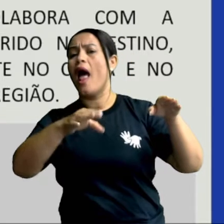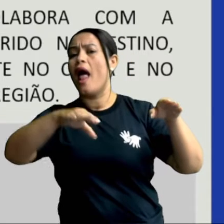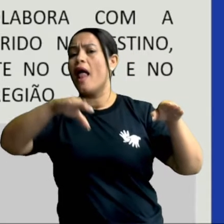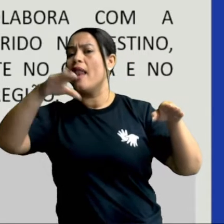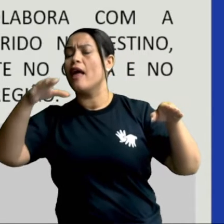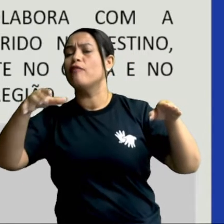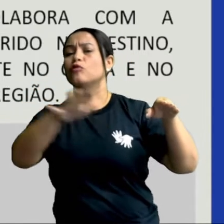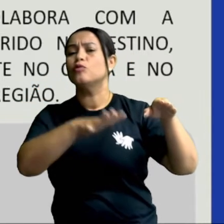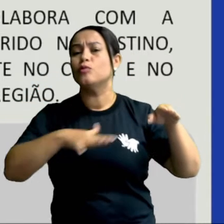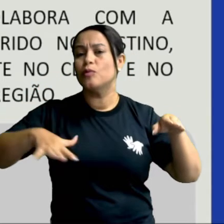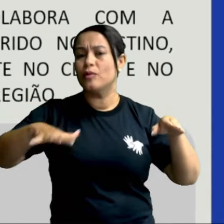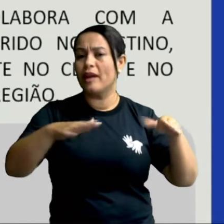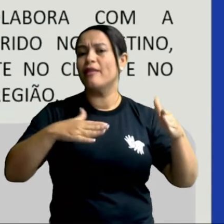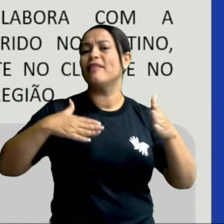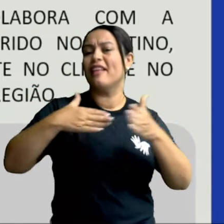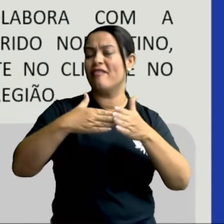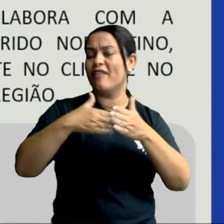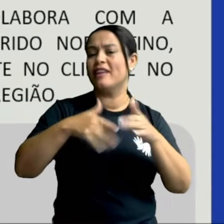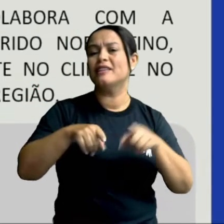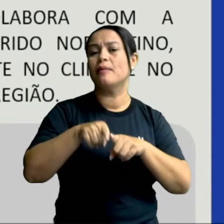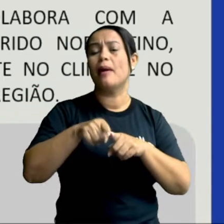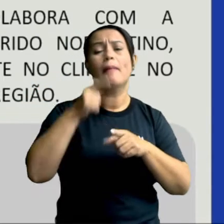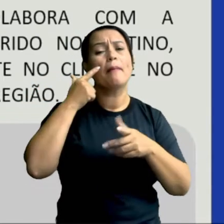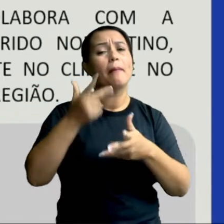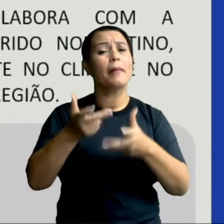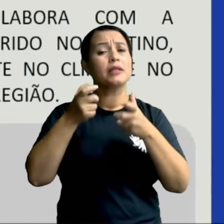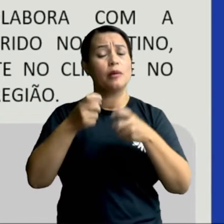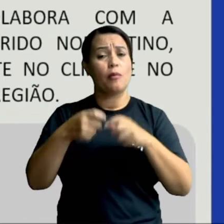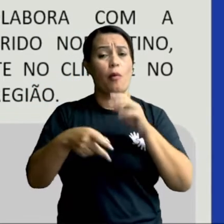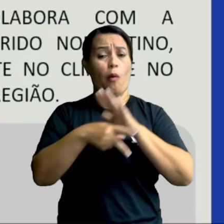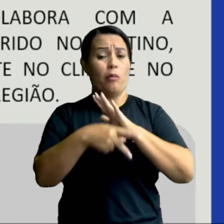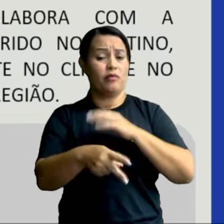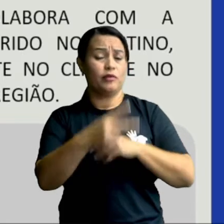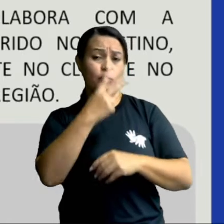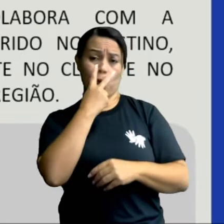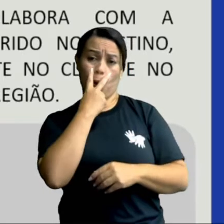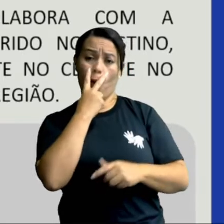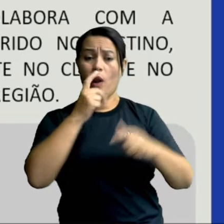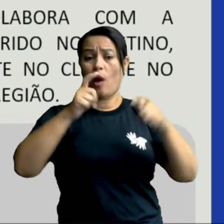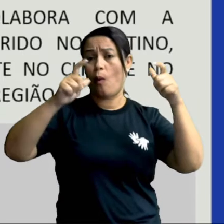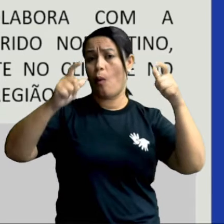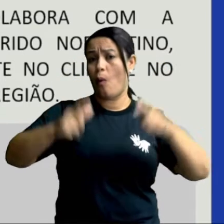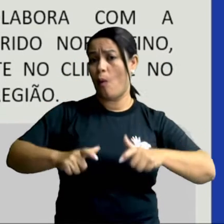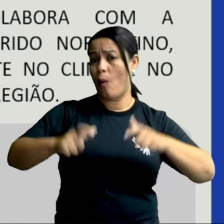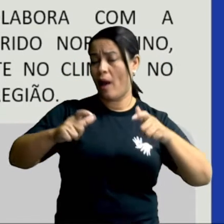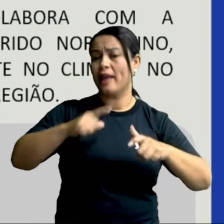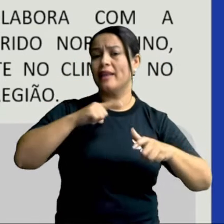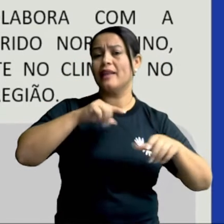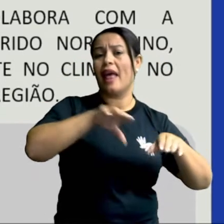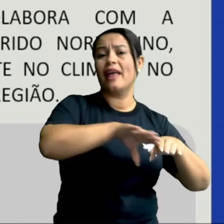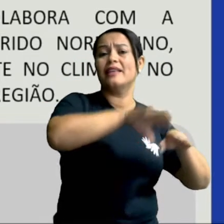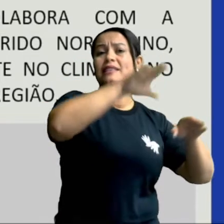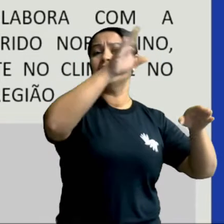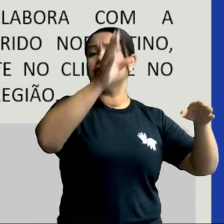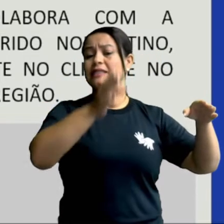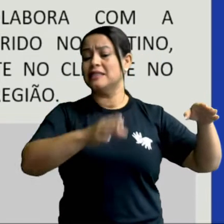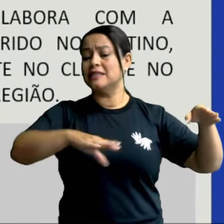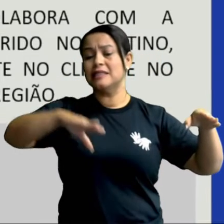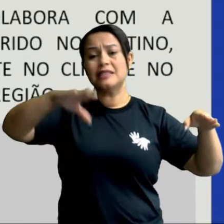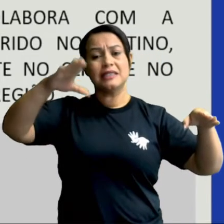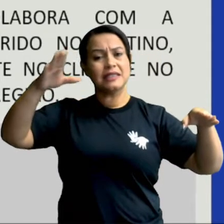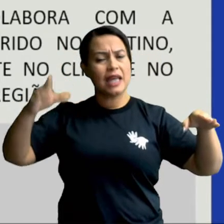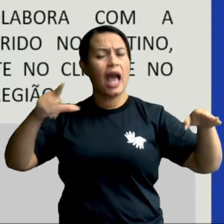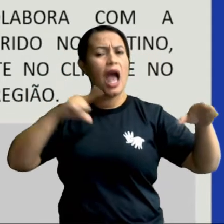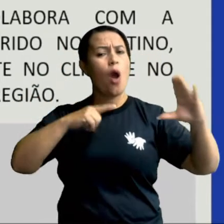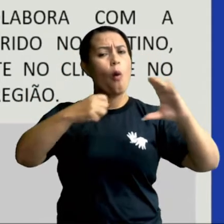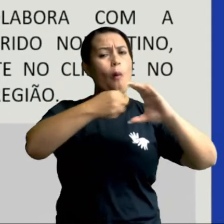região. Então, percebam que, como Vitória está localizada numa região de serra, então é uma